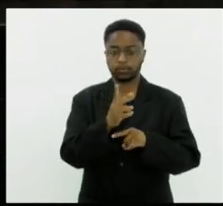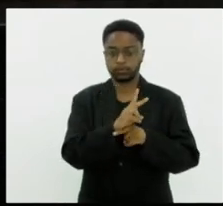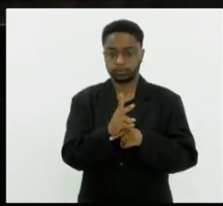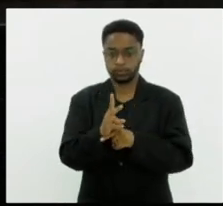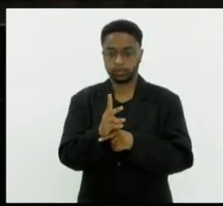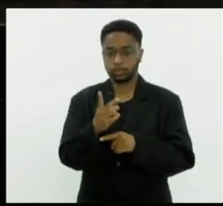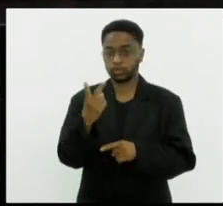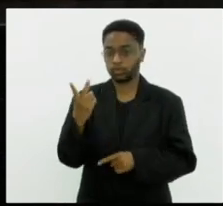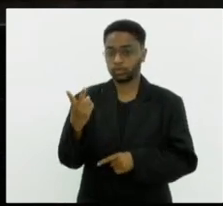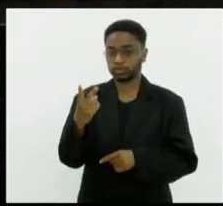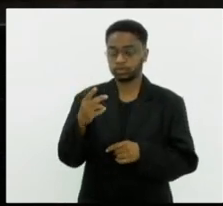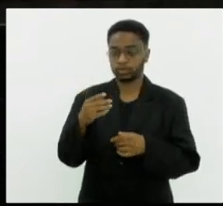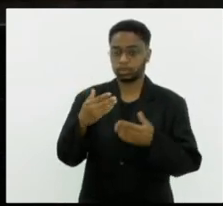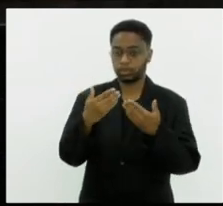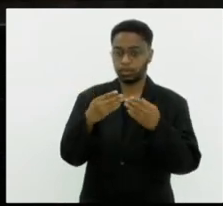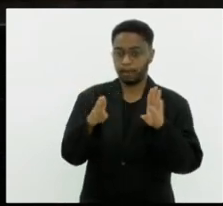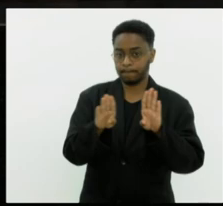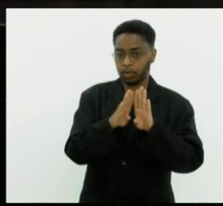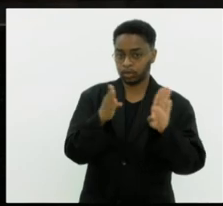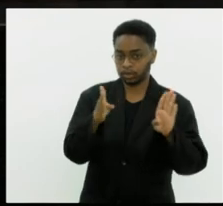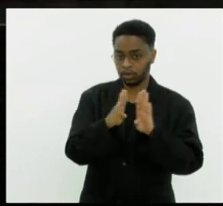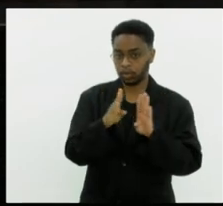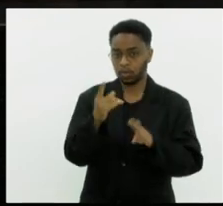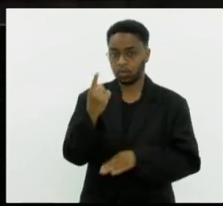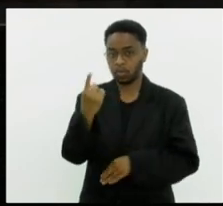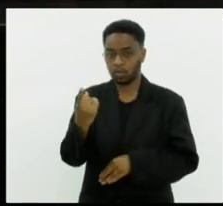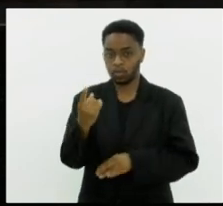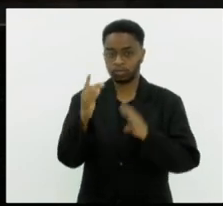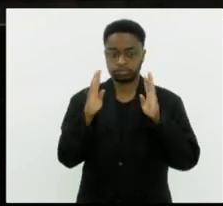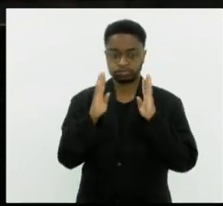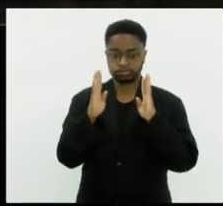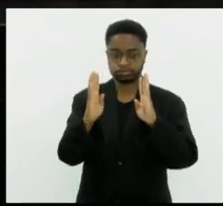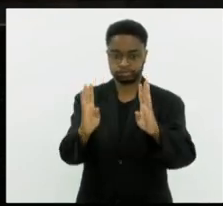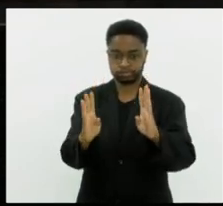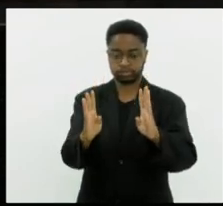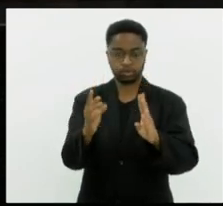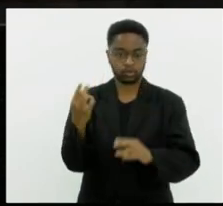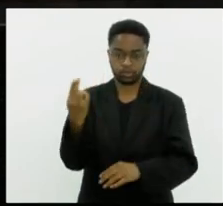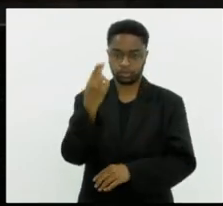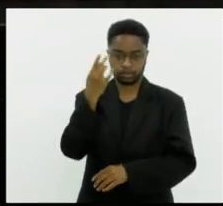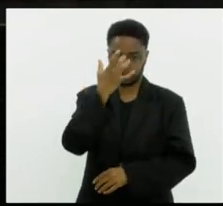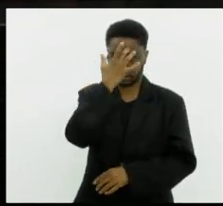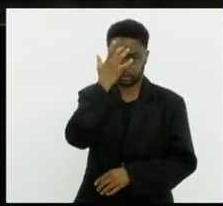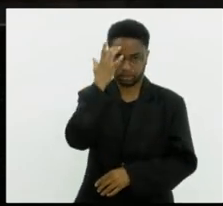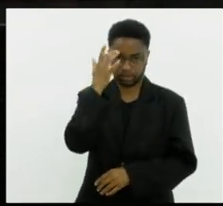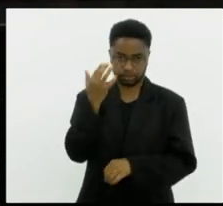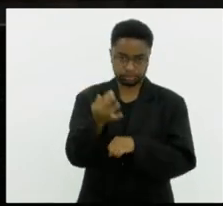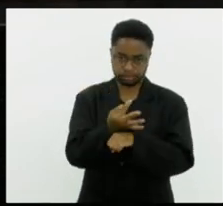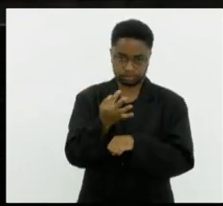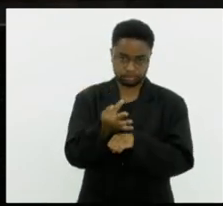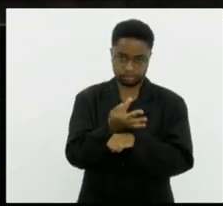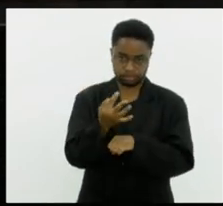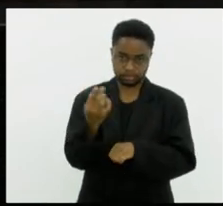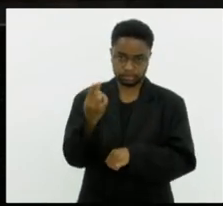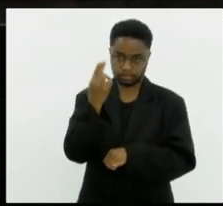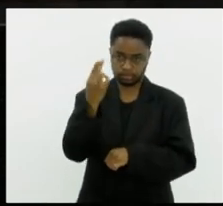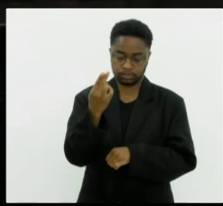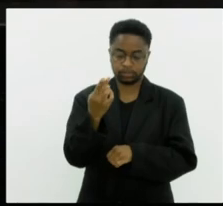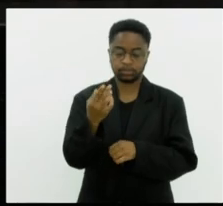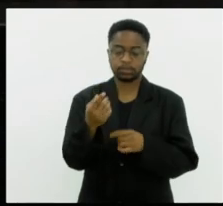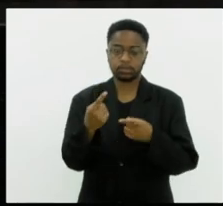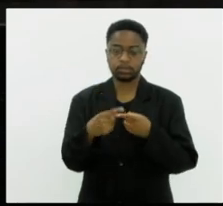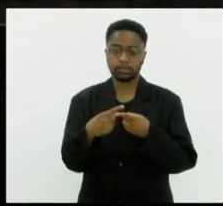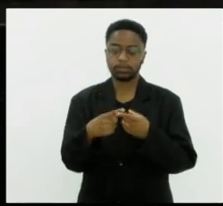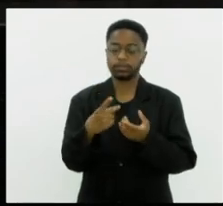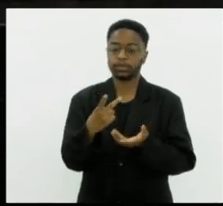para o miolo, não há saúde mental que aguente. Hoje, você ser policial militar, onde você é sempre